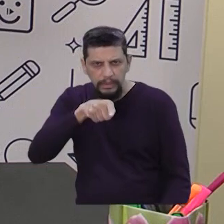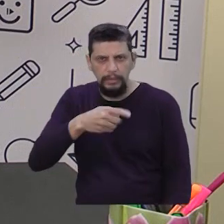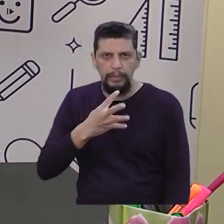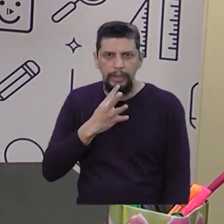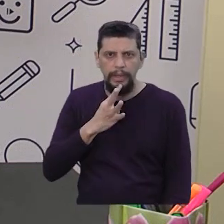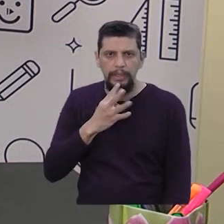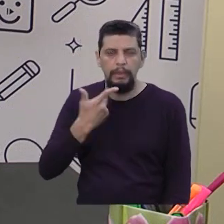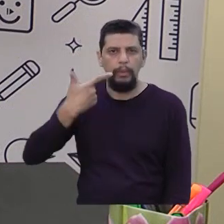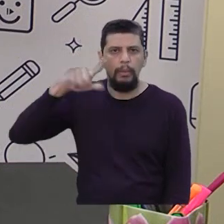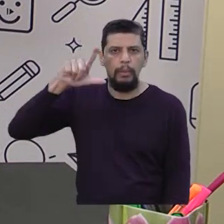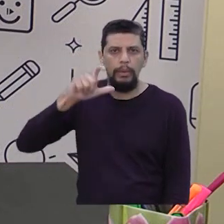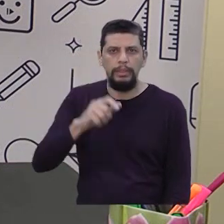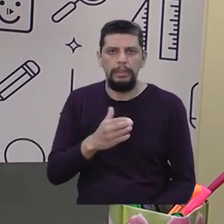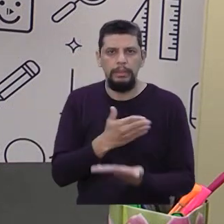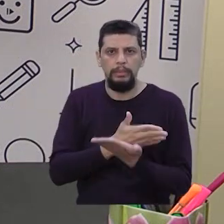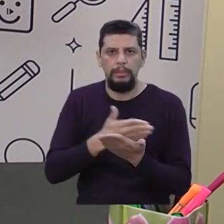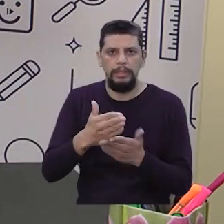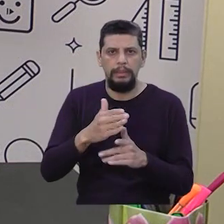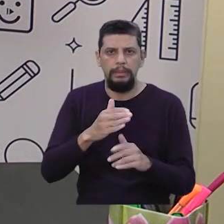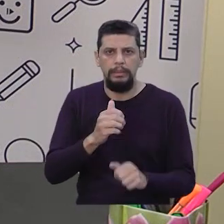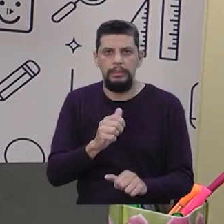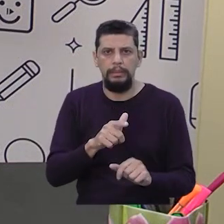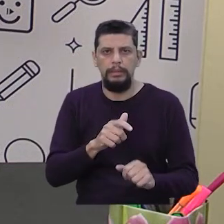você? Você sabe de alguma?